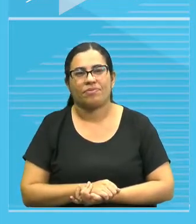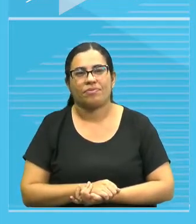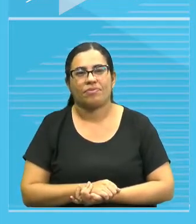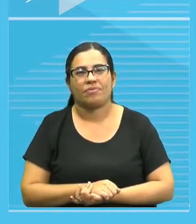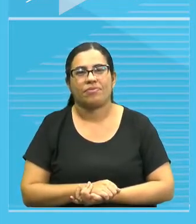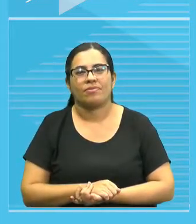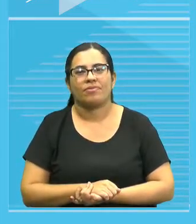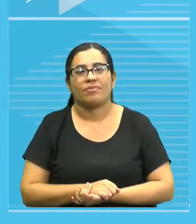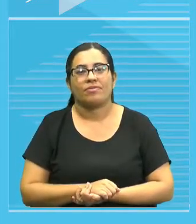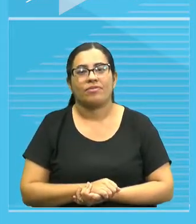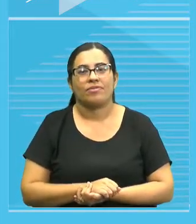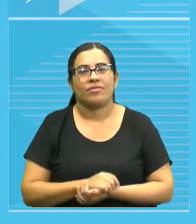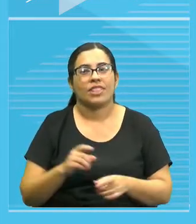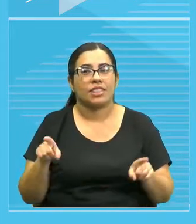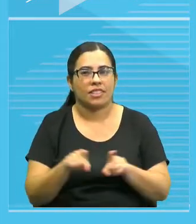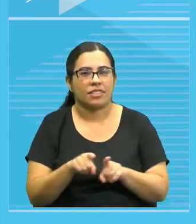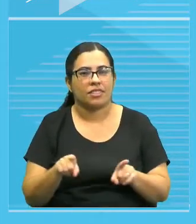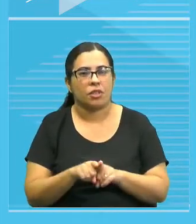Aí ele disse que não sai